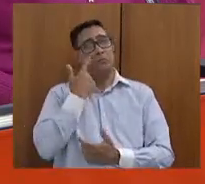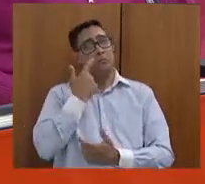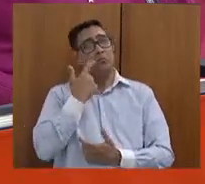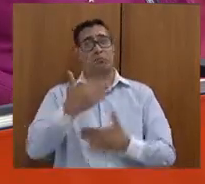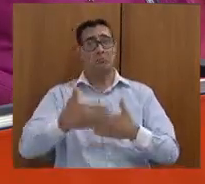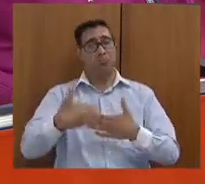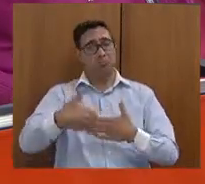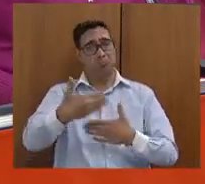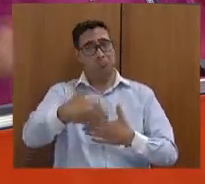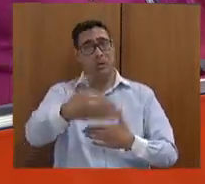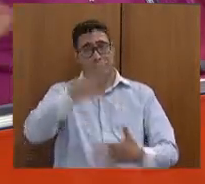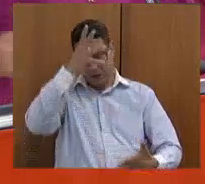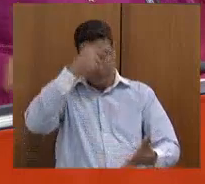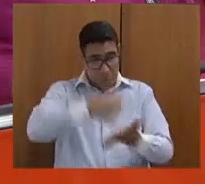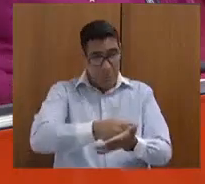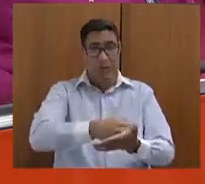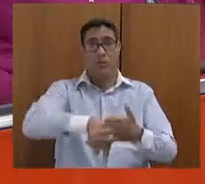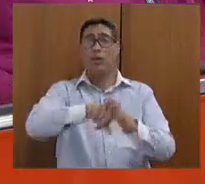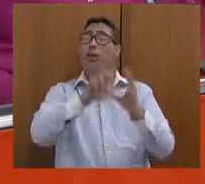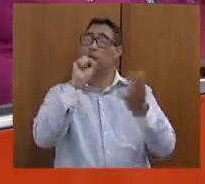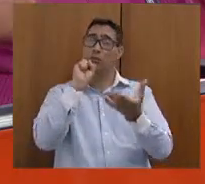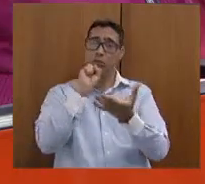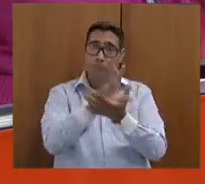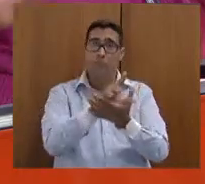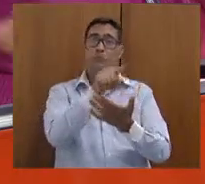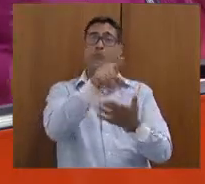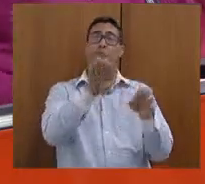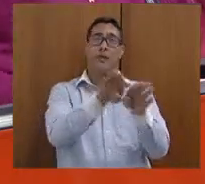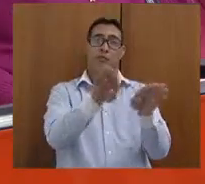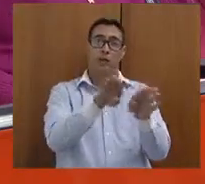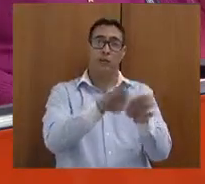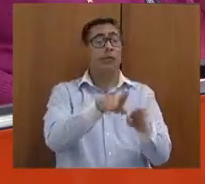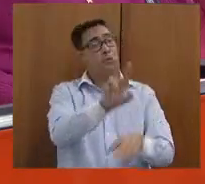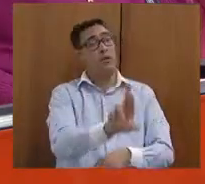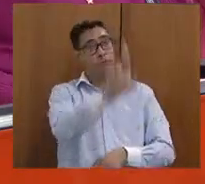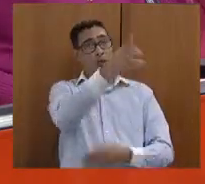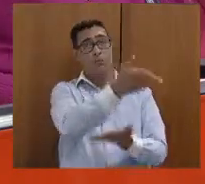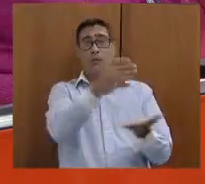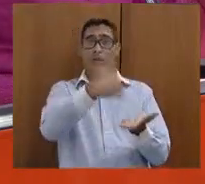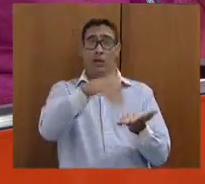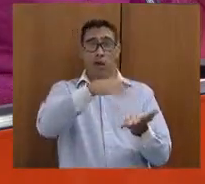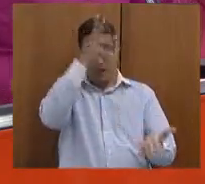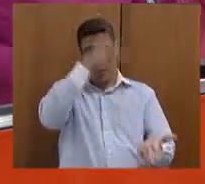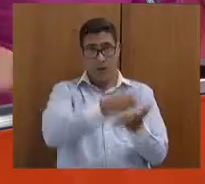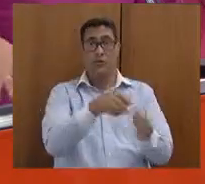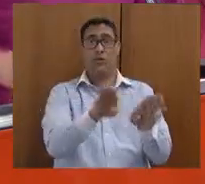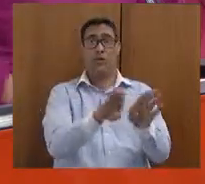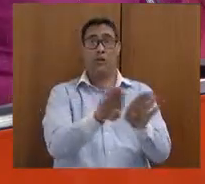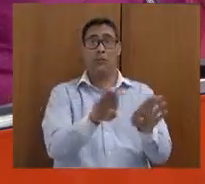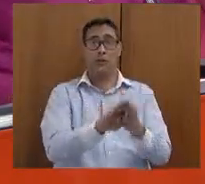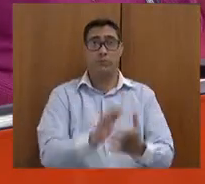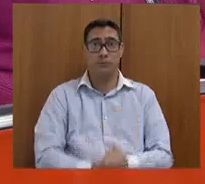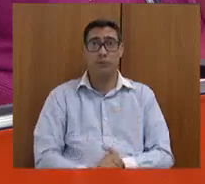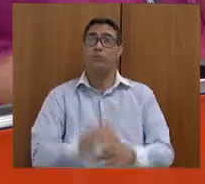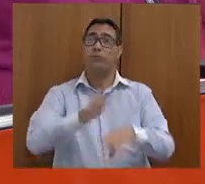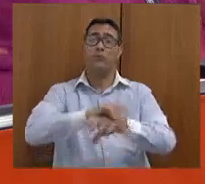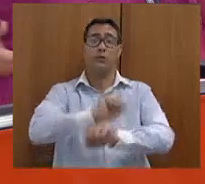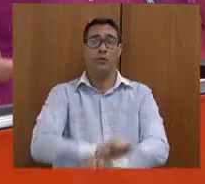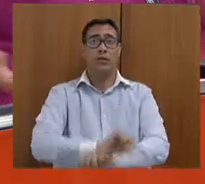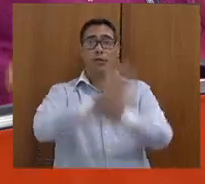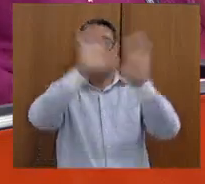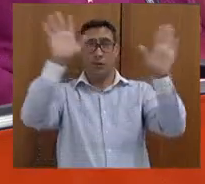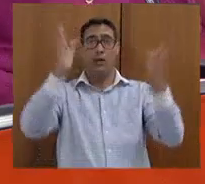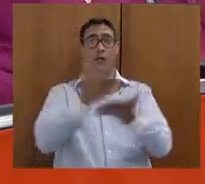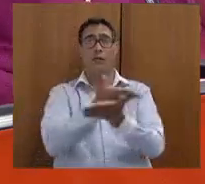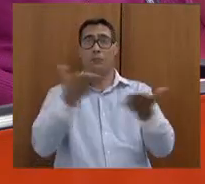mecanismos deliberativos eu vou encaminhar essa diligência para posicionamento da Secretaria de Estado da Educação feitos esses esclarecimentos